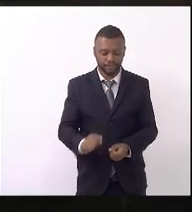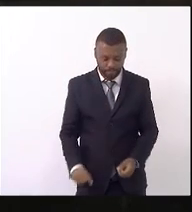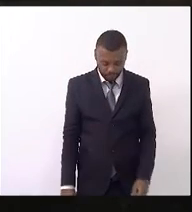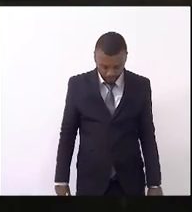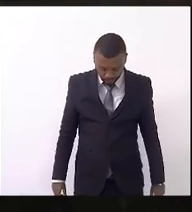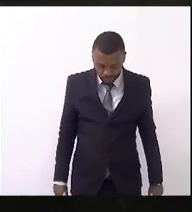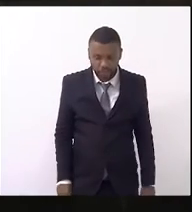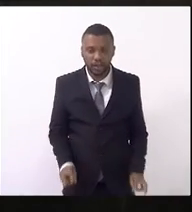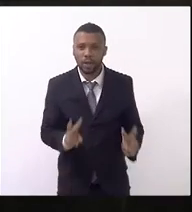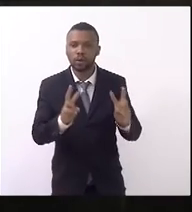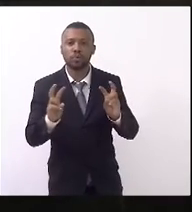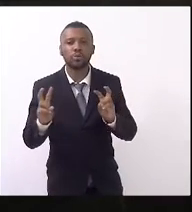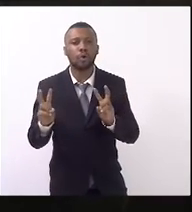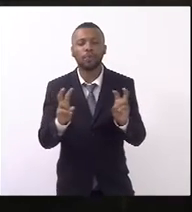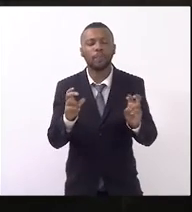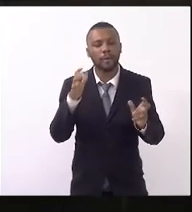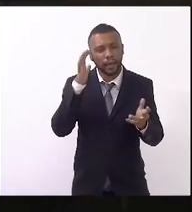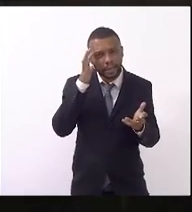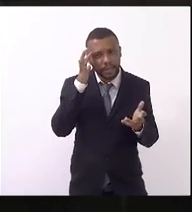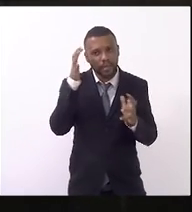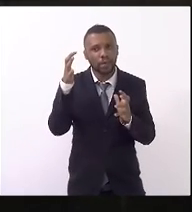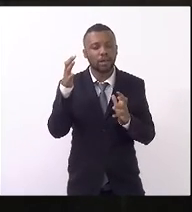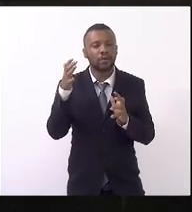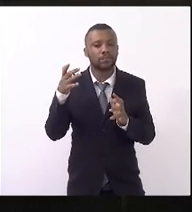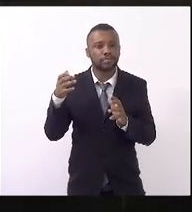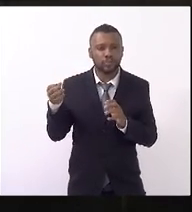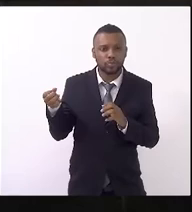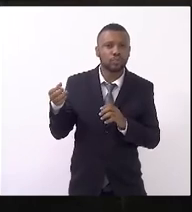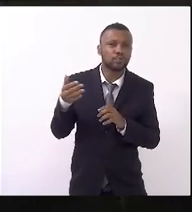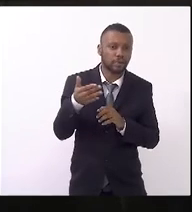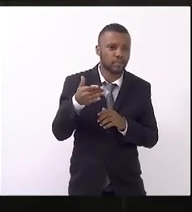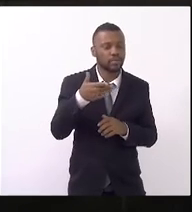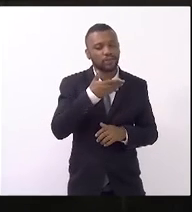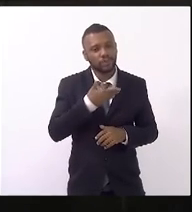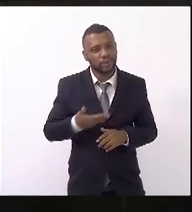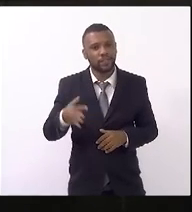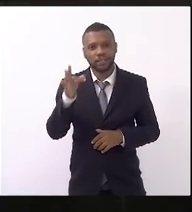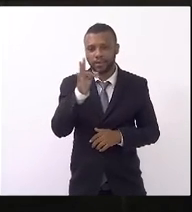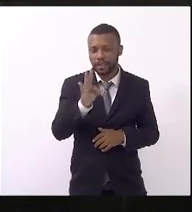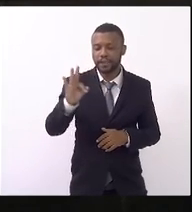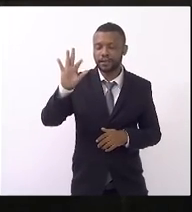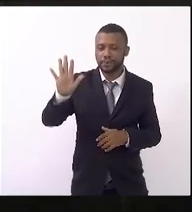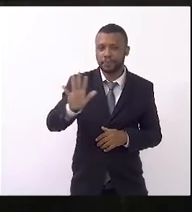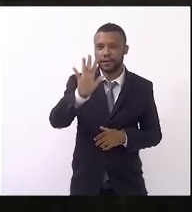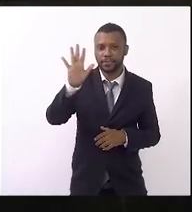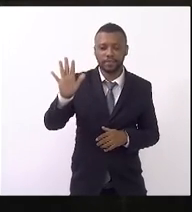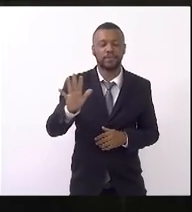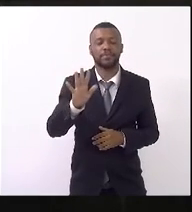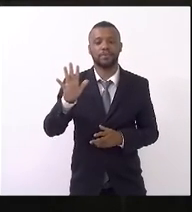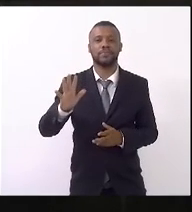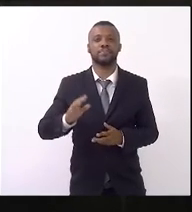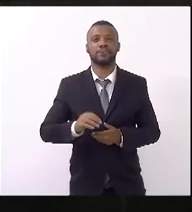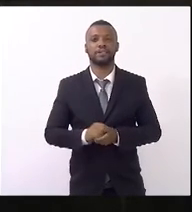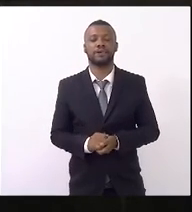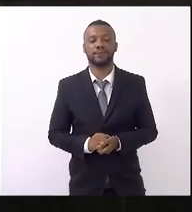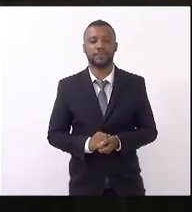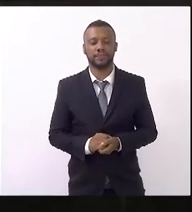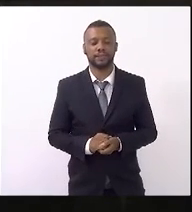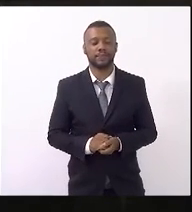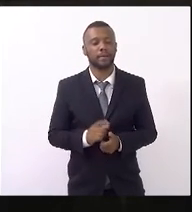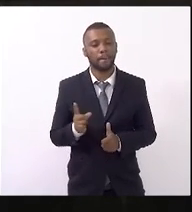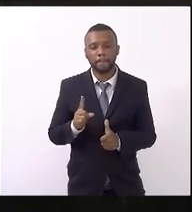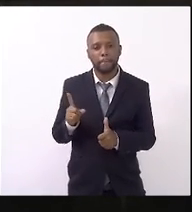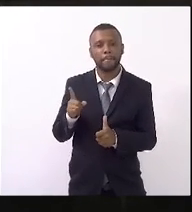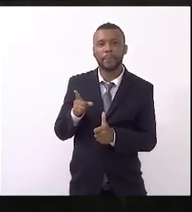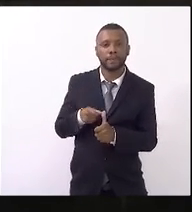em relação às decisões recentes do governo federal. Em primeiro lugar, o